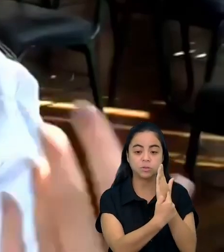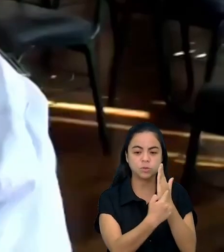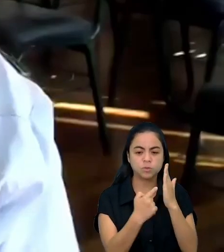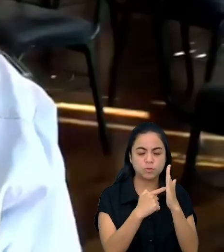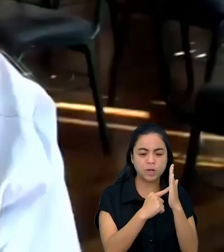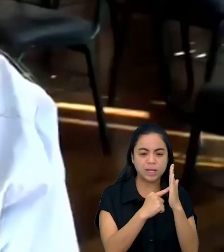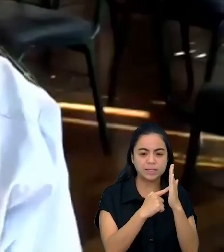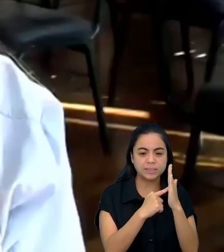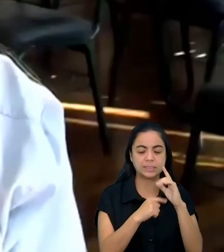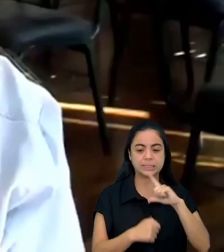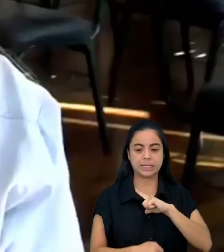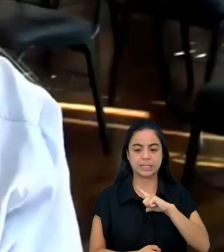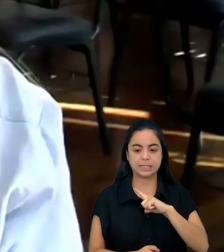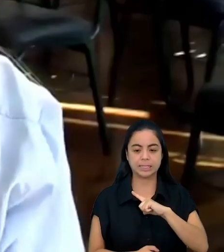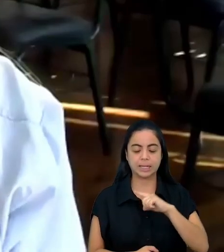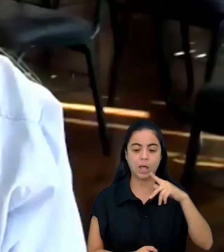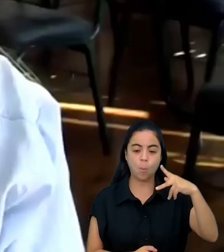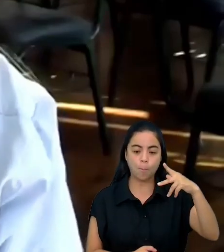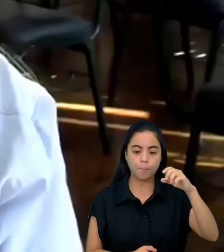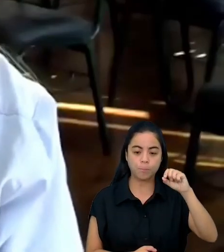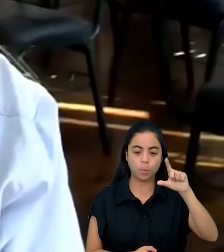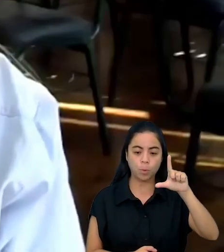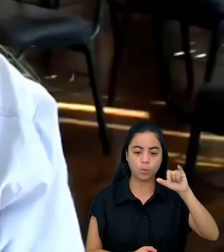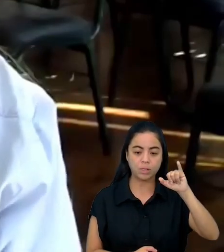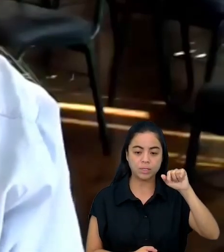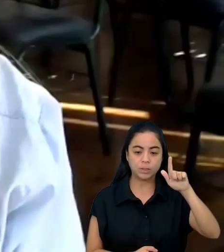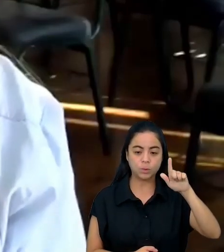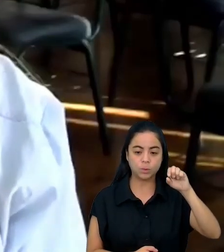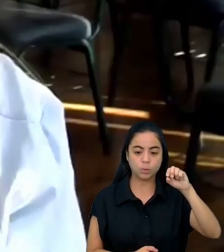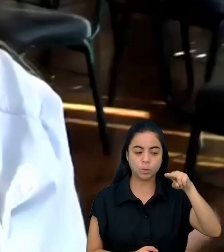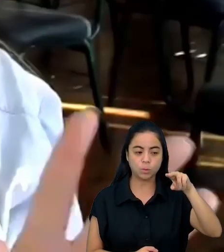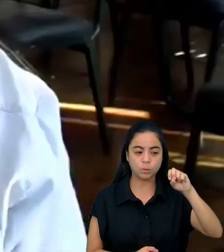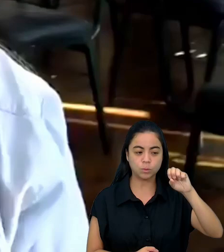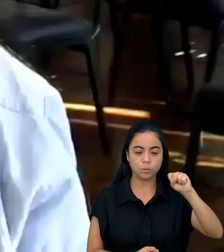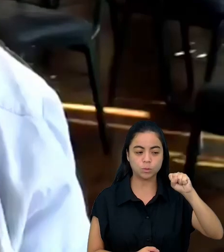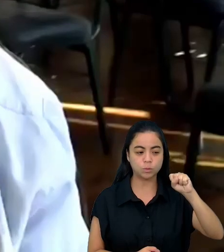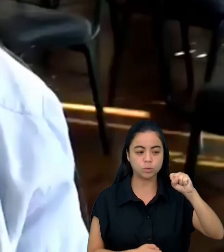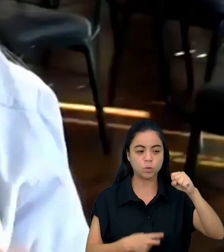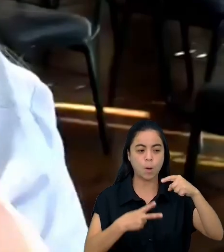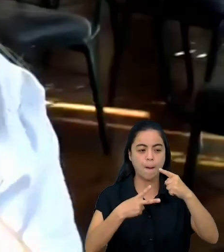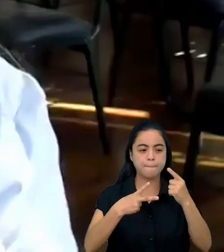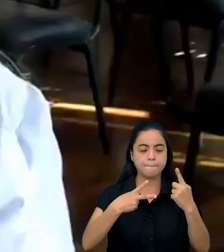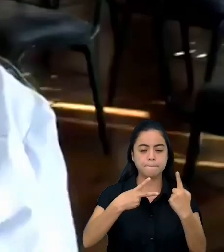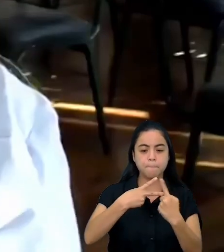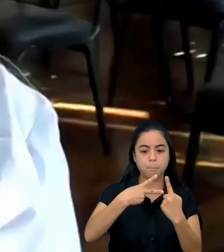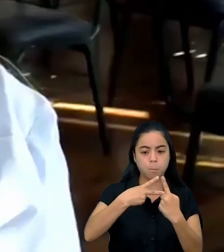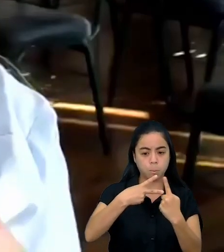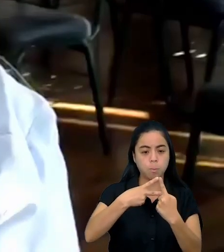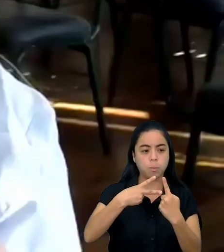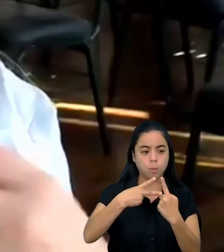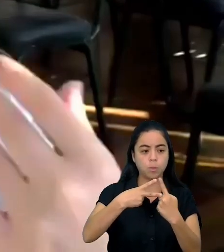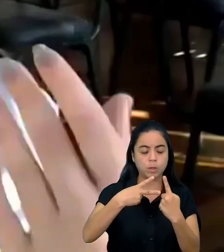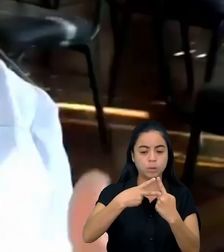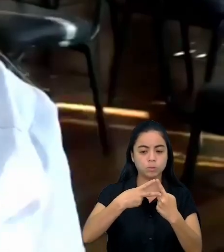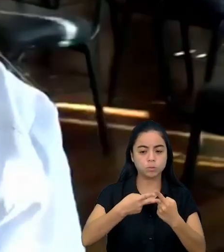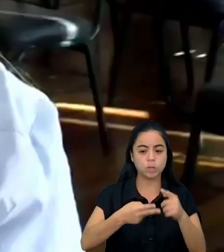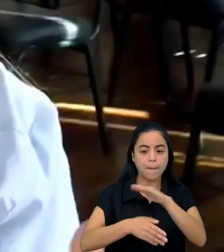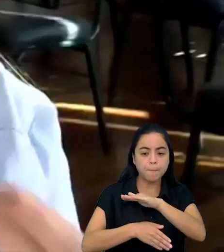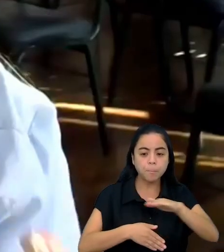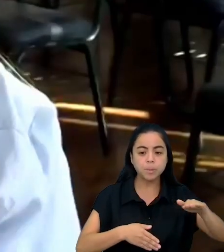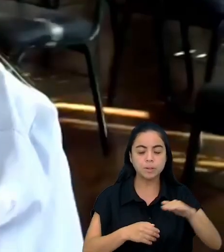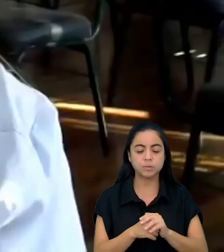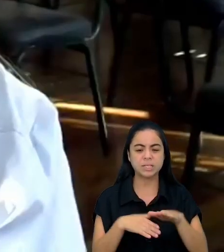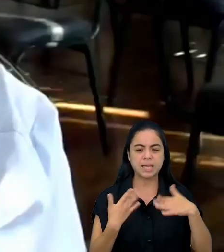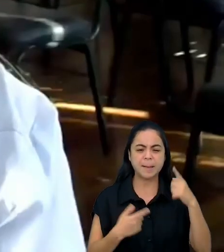por polígonos planos, né? Tudo sem o apoio da visualização. Então, no nível